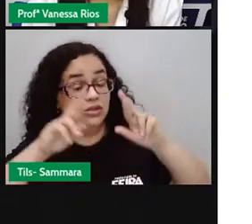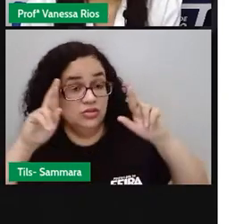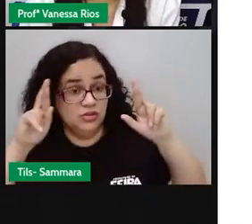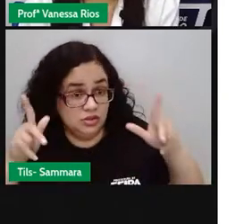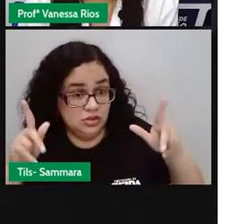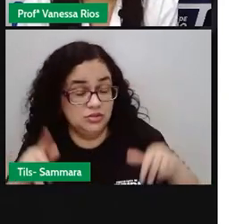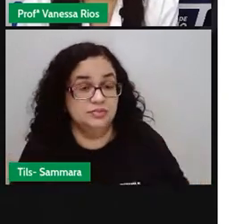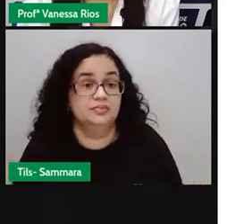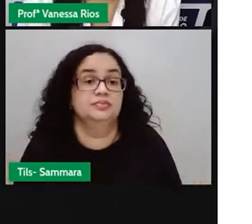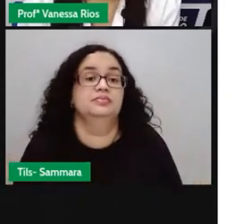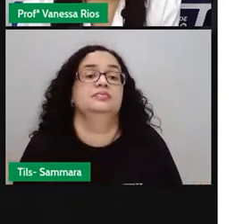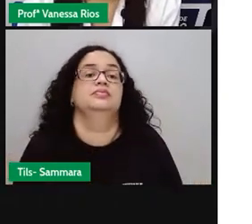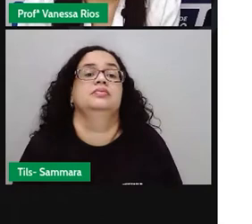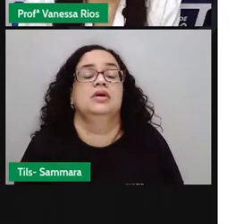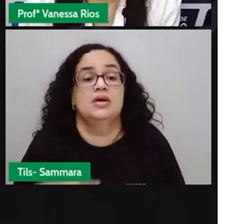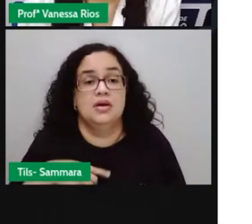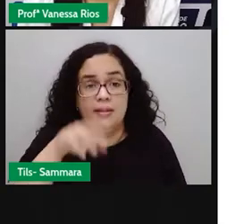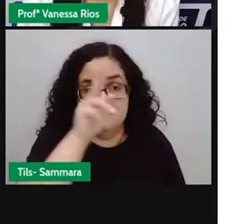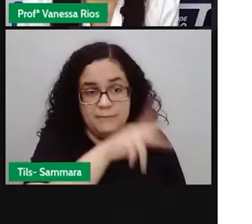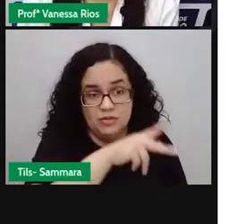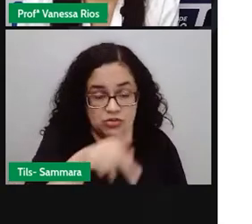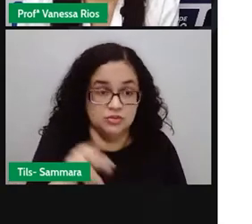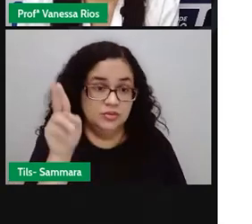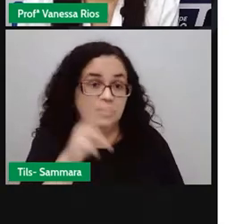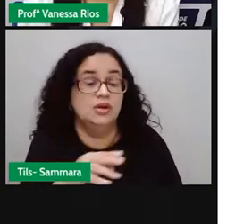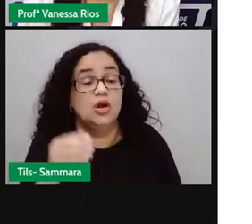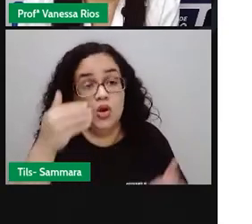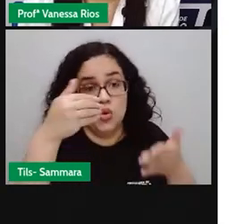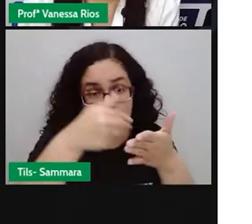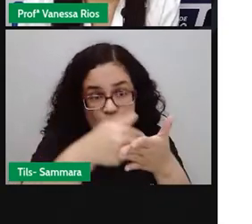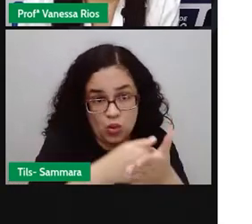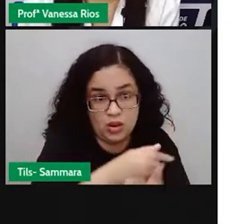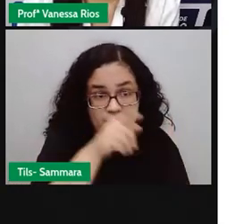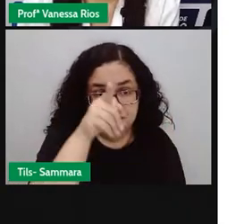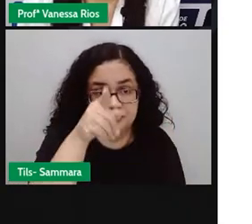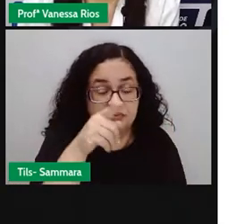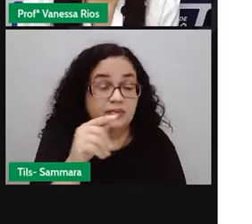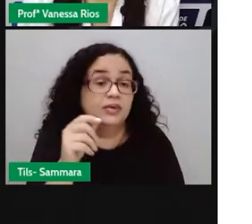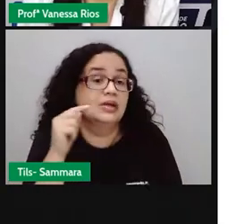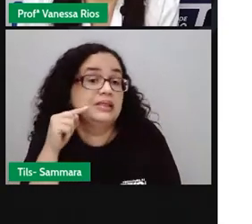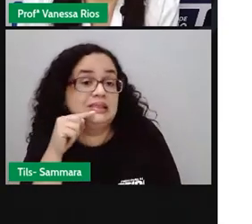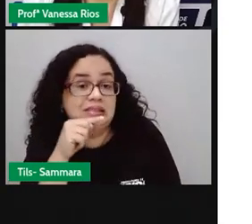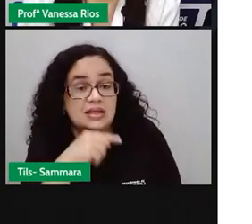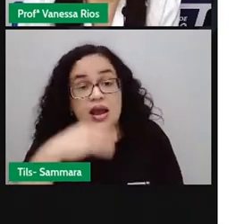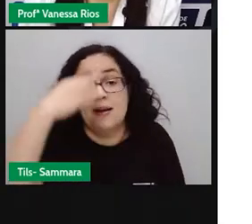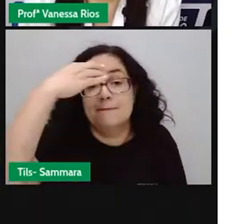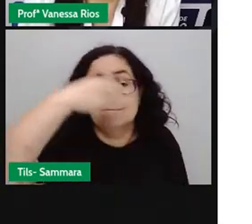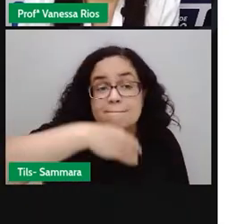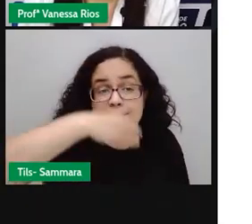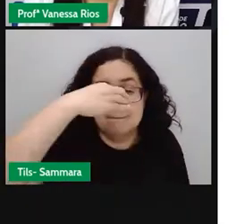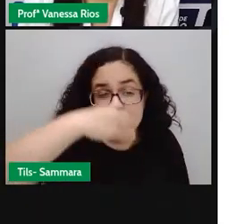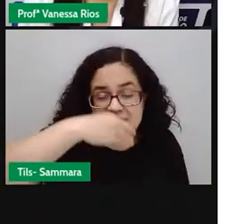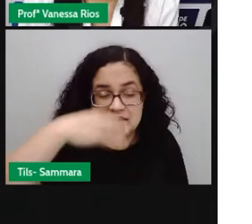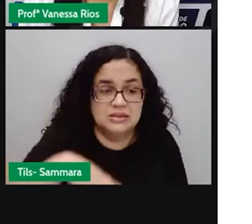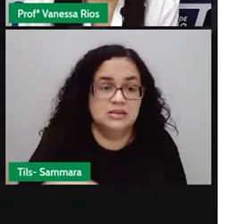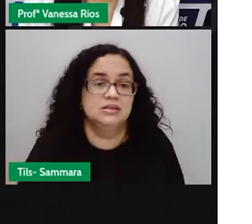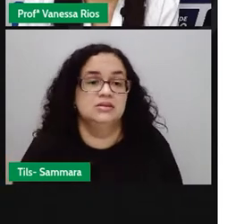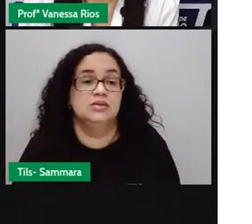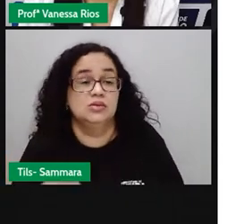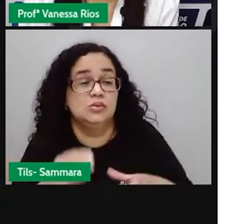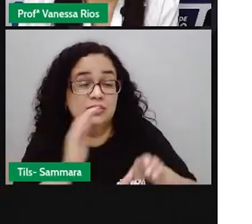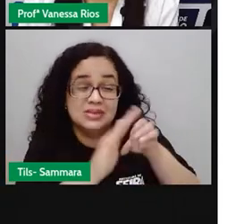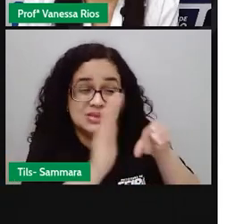matérias diferentes. Então, a Pro utilizou aí, ó, a colher de metal, um palito de madeira, uma